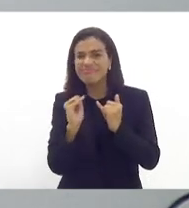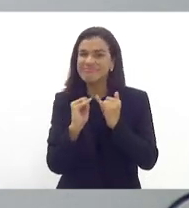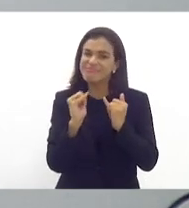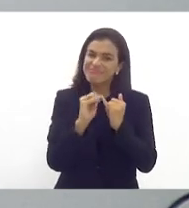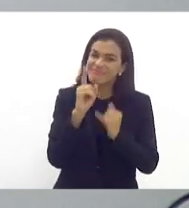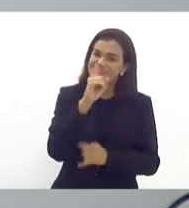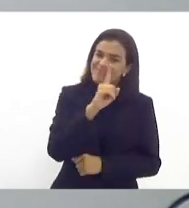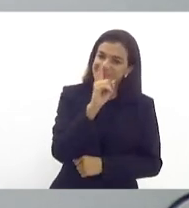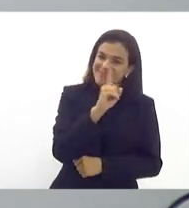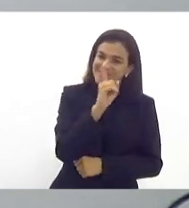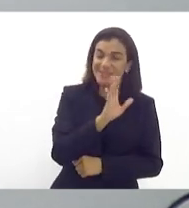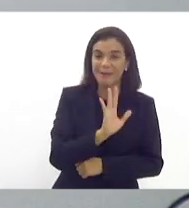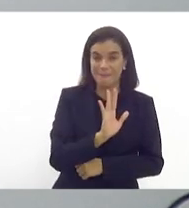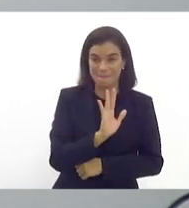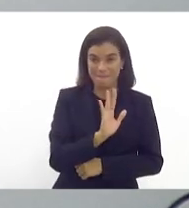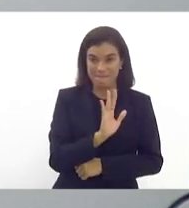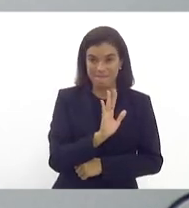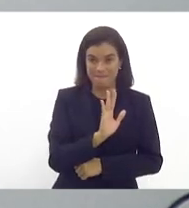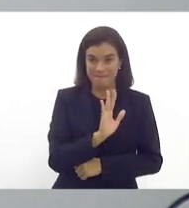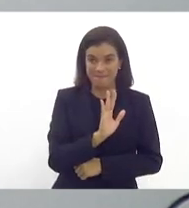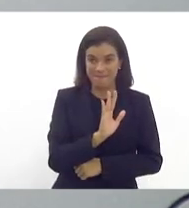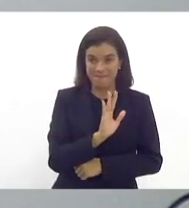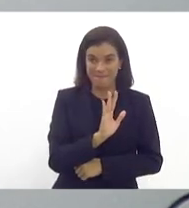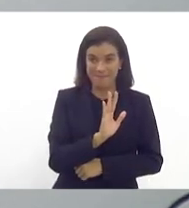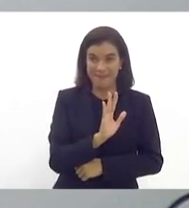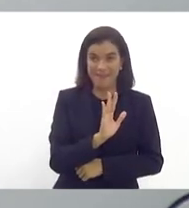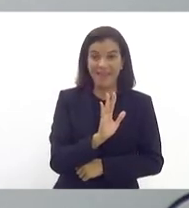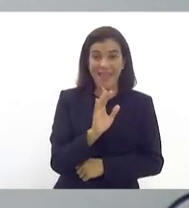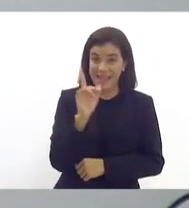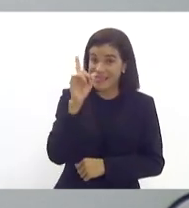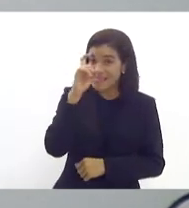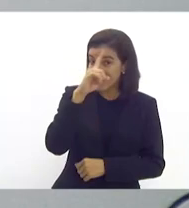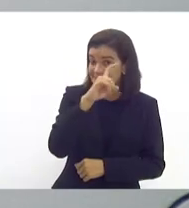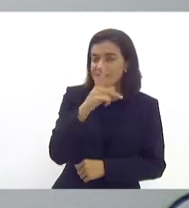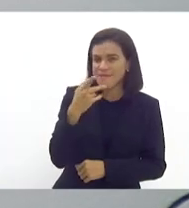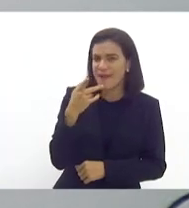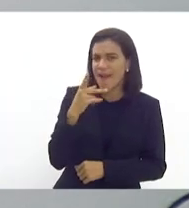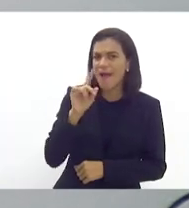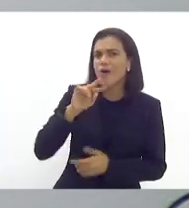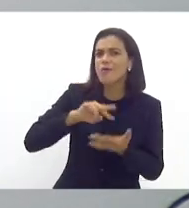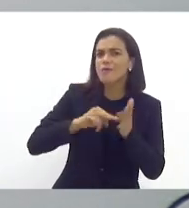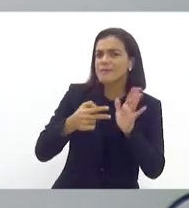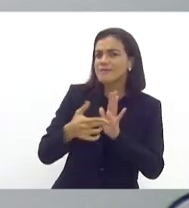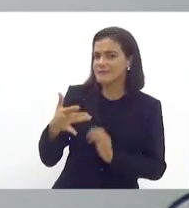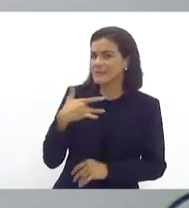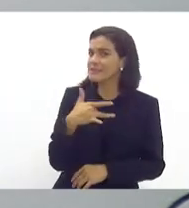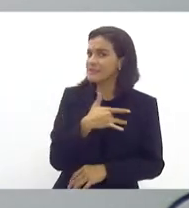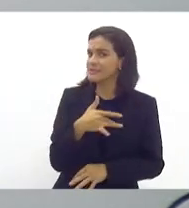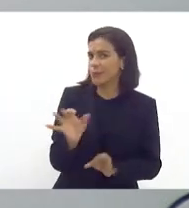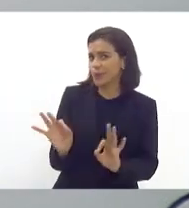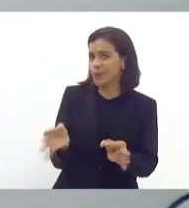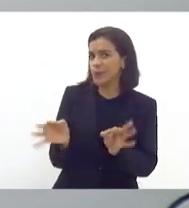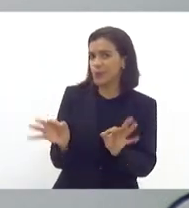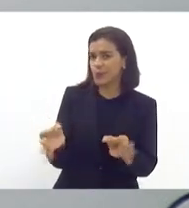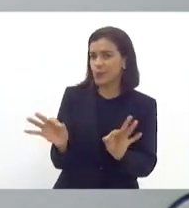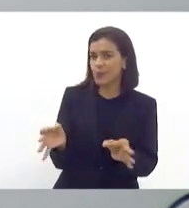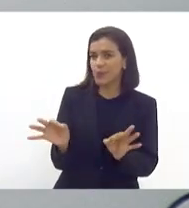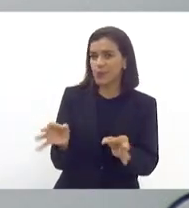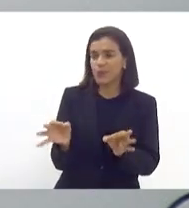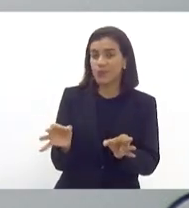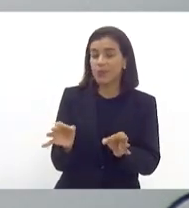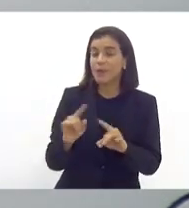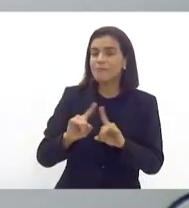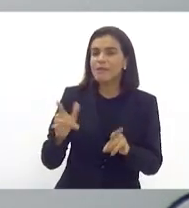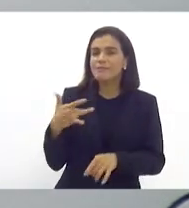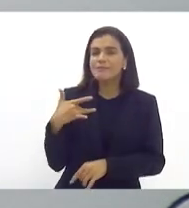e o que não é né mas a gente é difícil dizer o que é saúde mas a